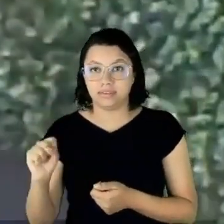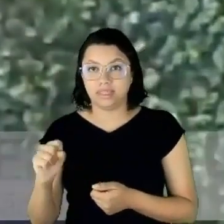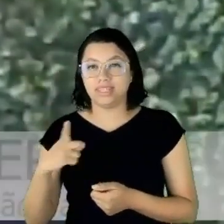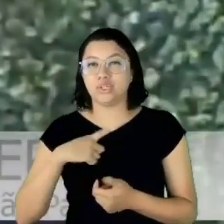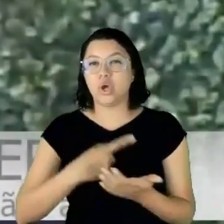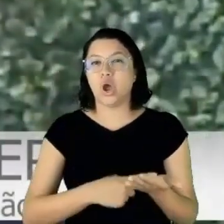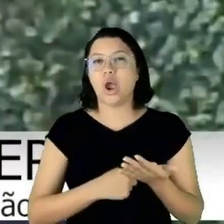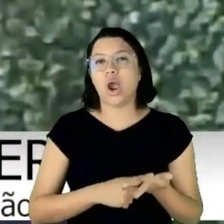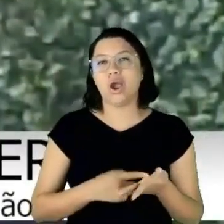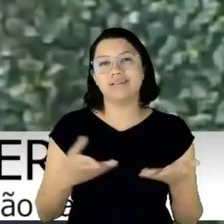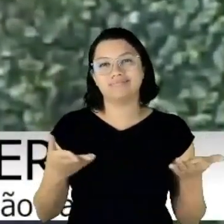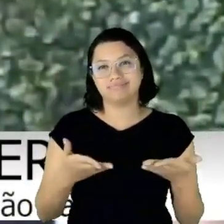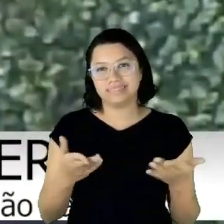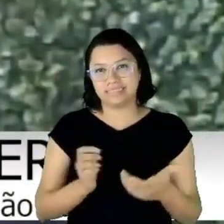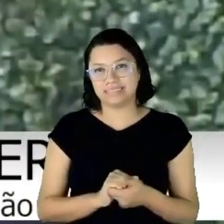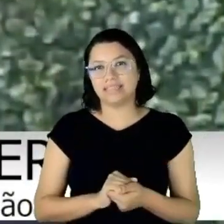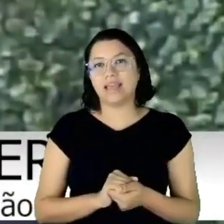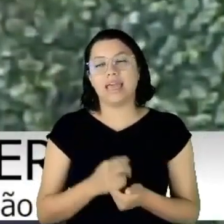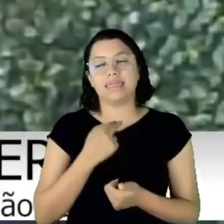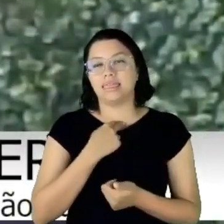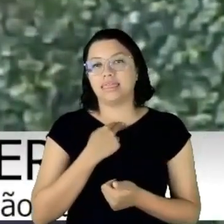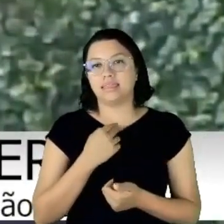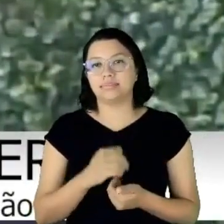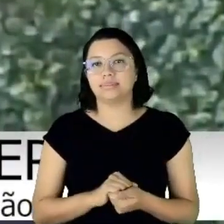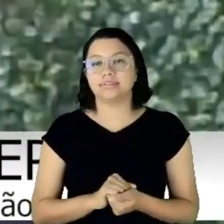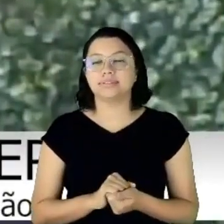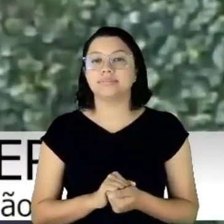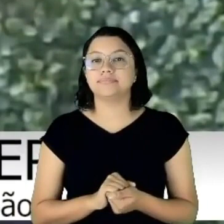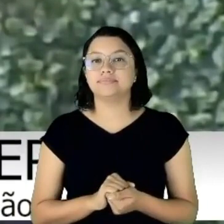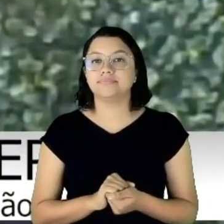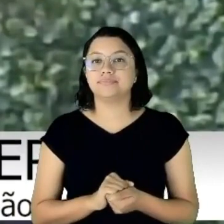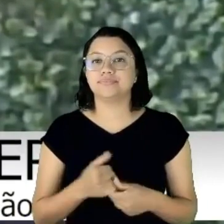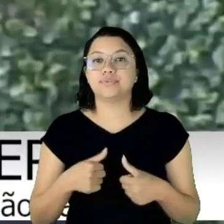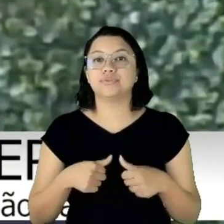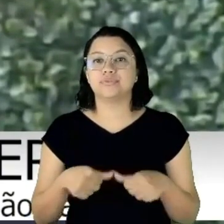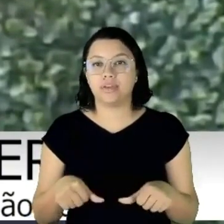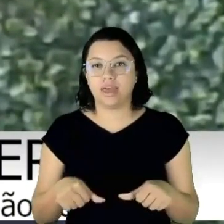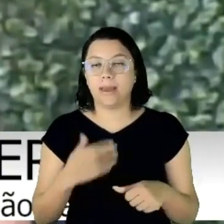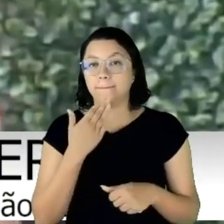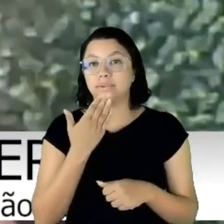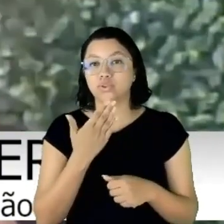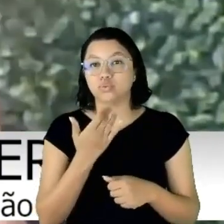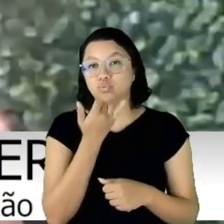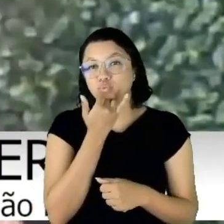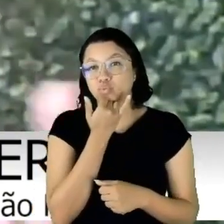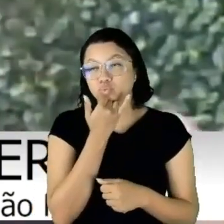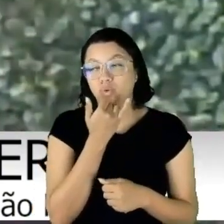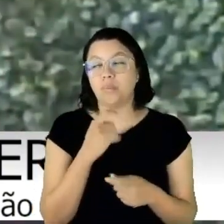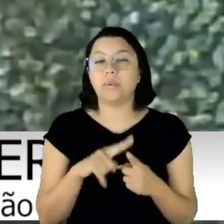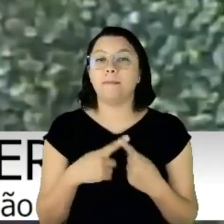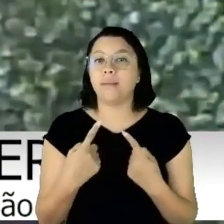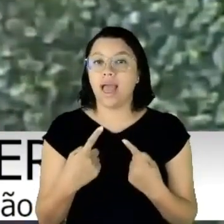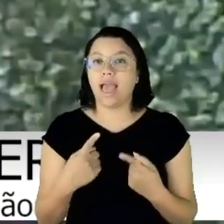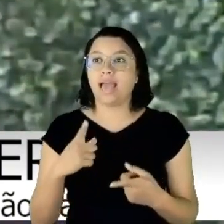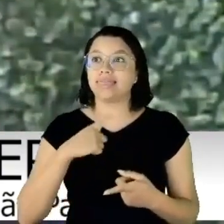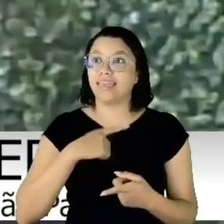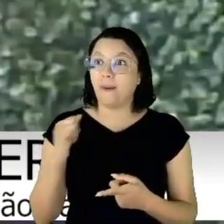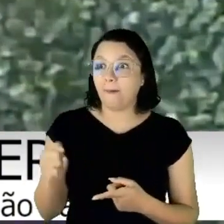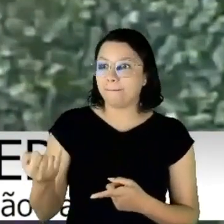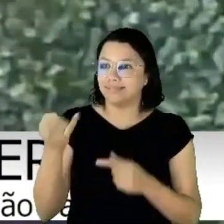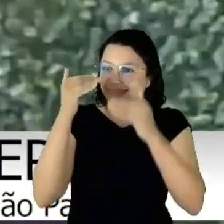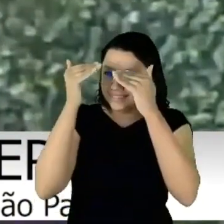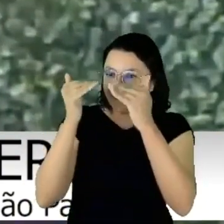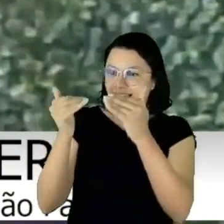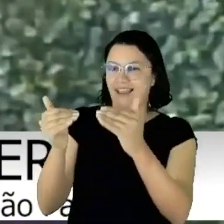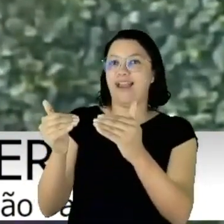possuía um compromisso na diária com a banca de conflitos da nossa terceira região pediu excusas então de qualquer modo eu vou ter o